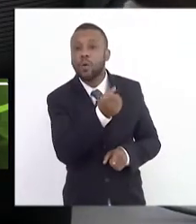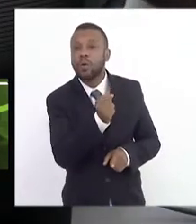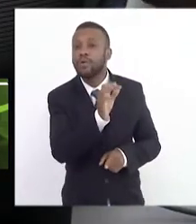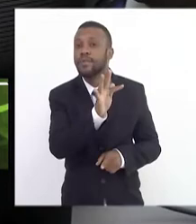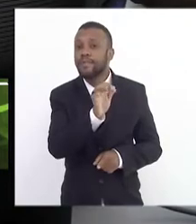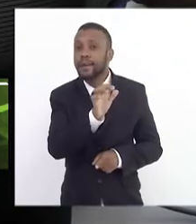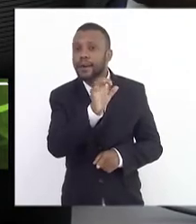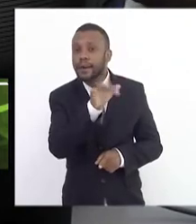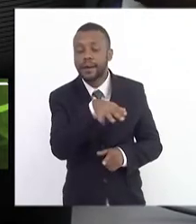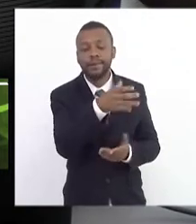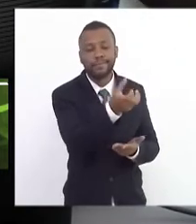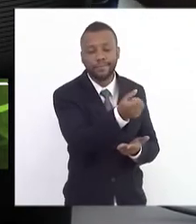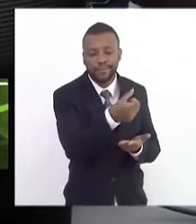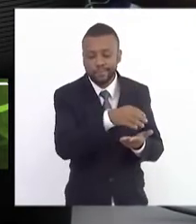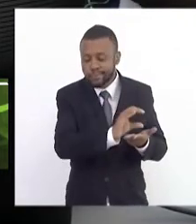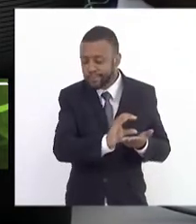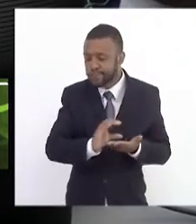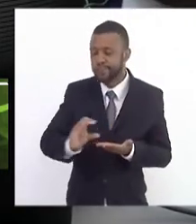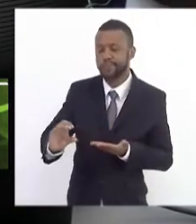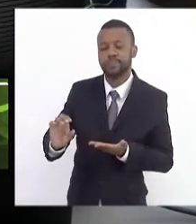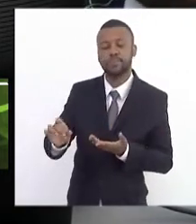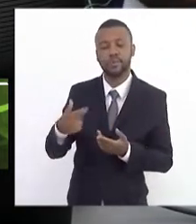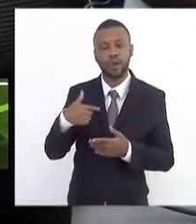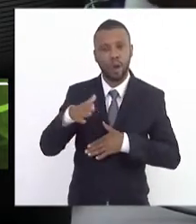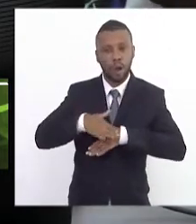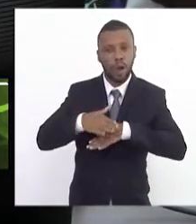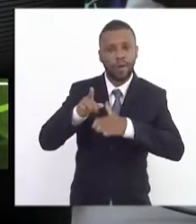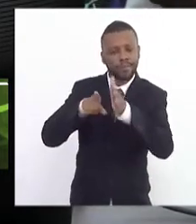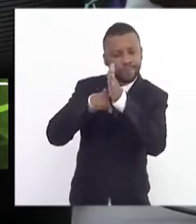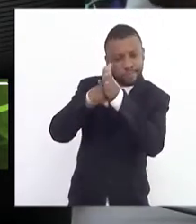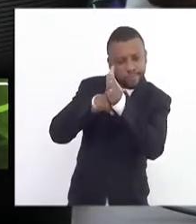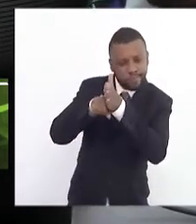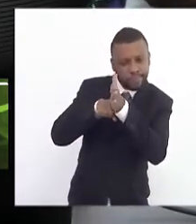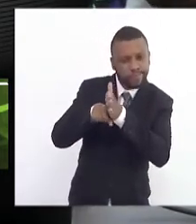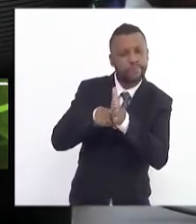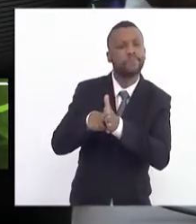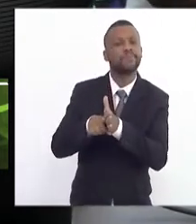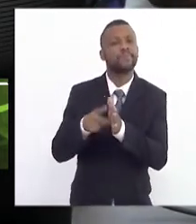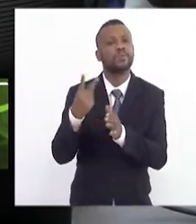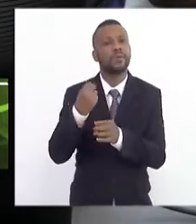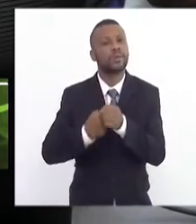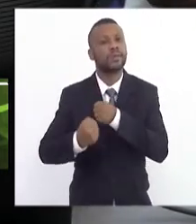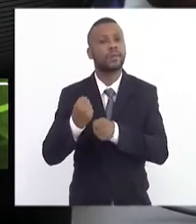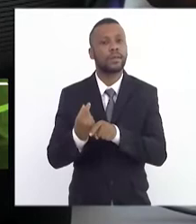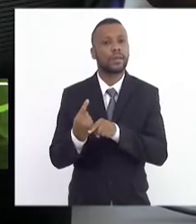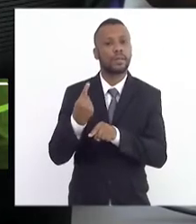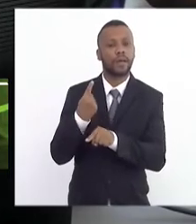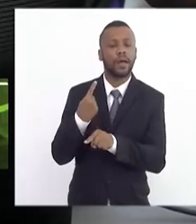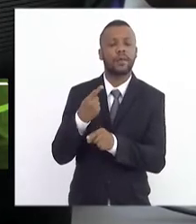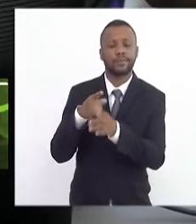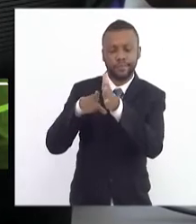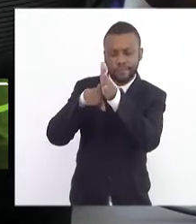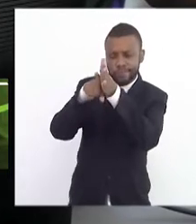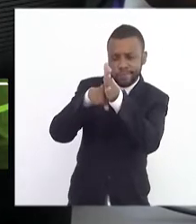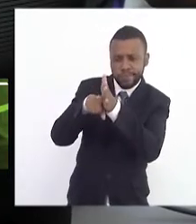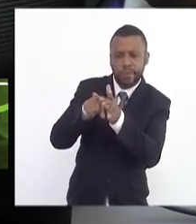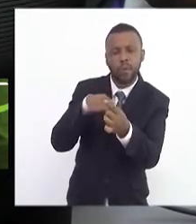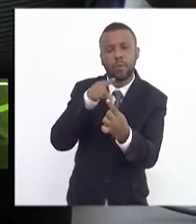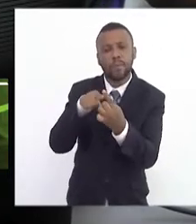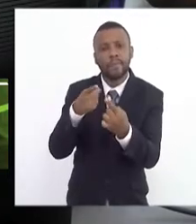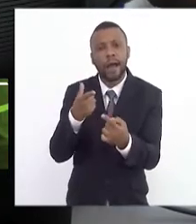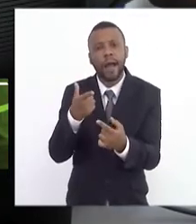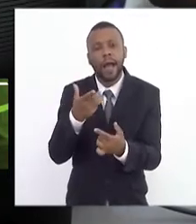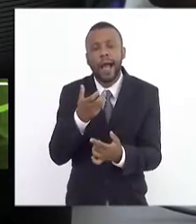Porque eu também fiz lá um levantamento, uns 2 anos atrás, deputado, para recuperar o velho